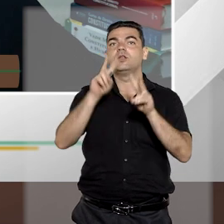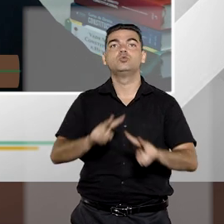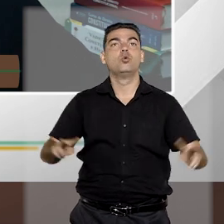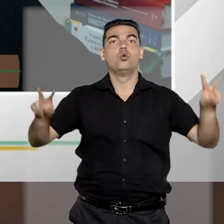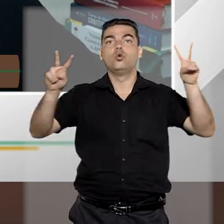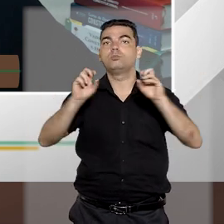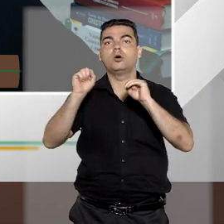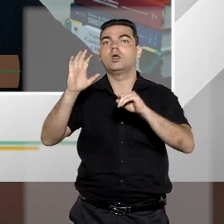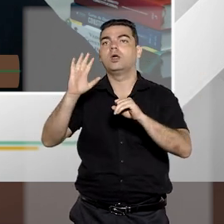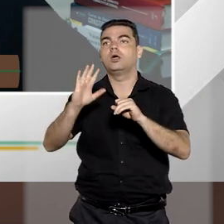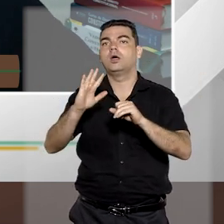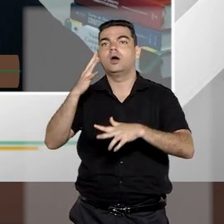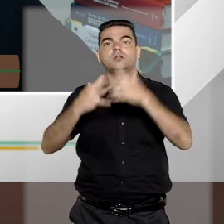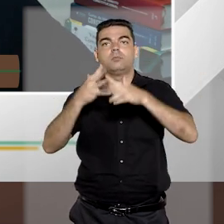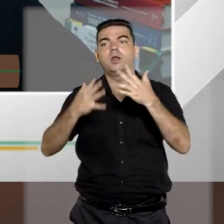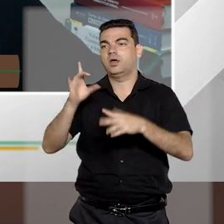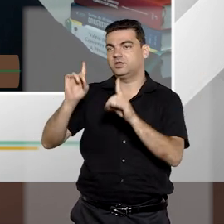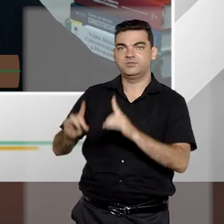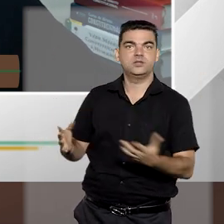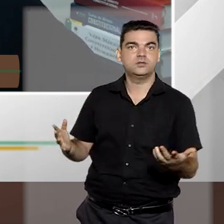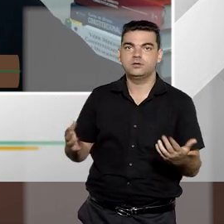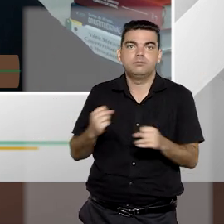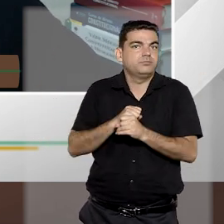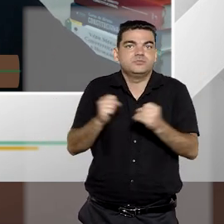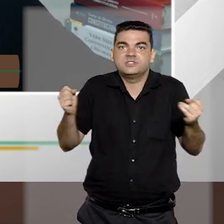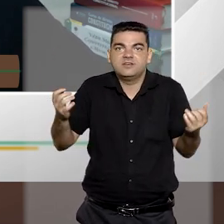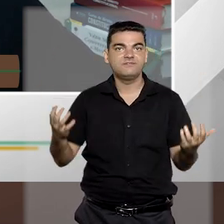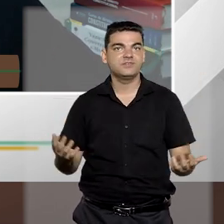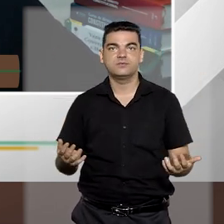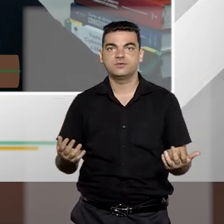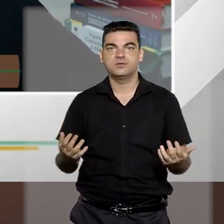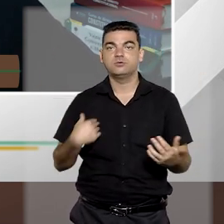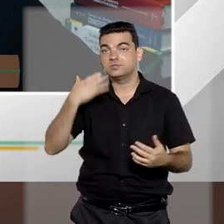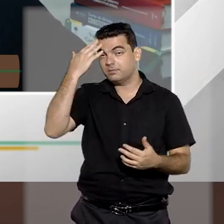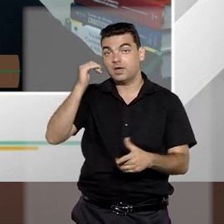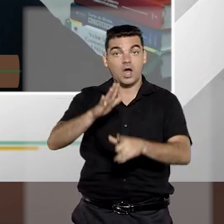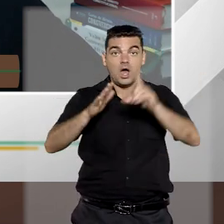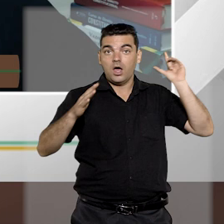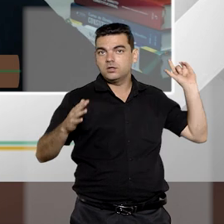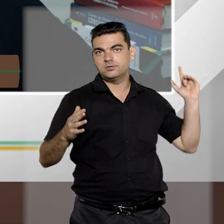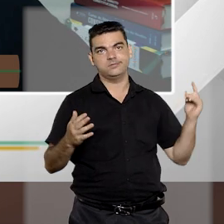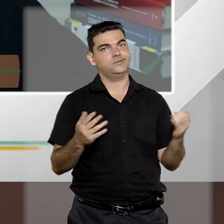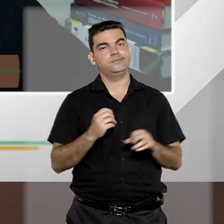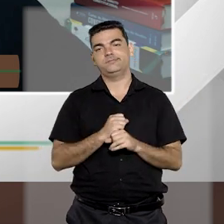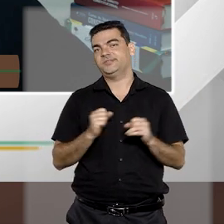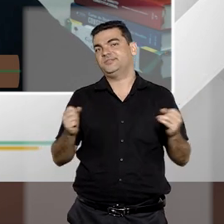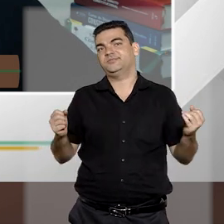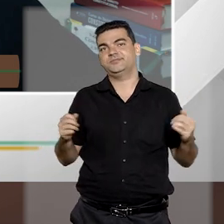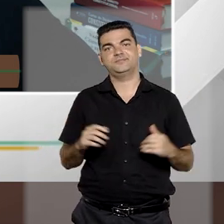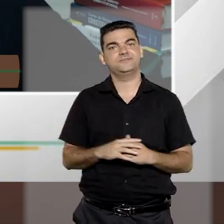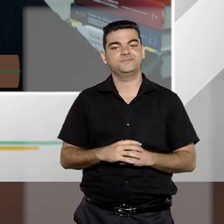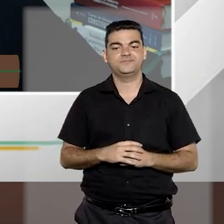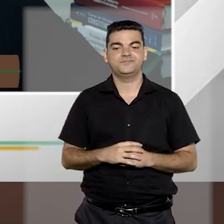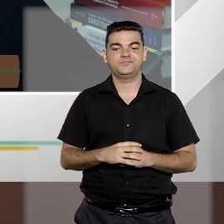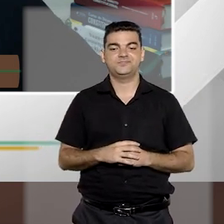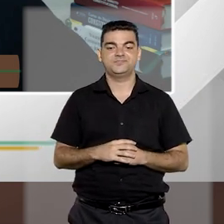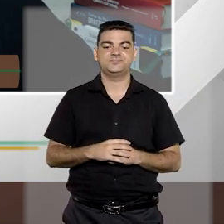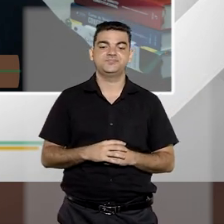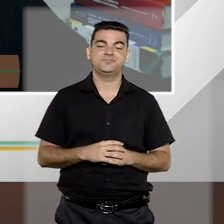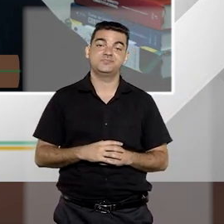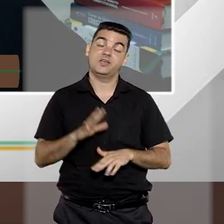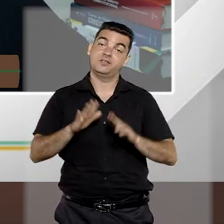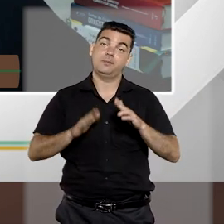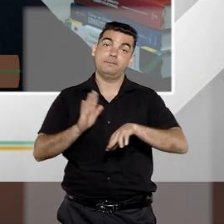tipos de situações que podem colocar aquele cidadão, né, em situação de restrição de participação social em razão